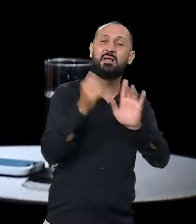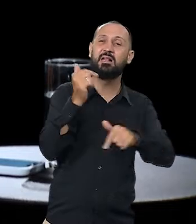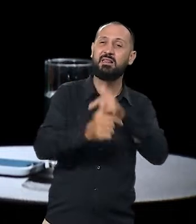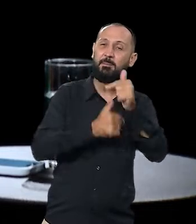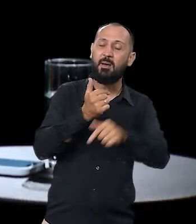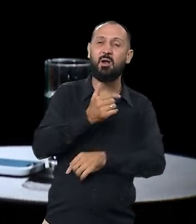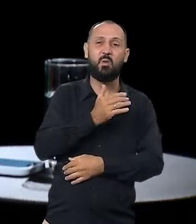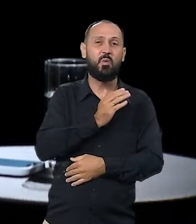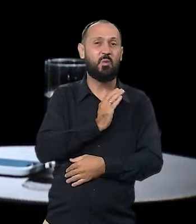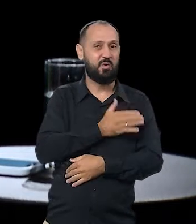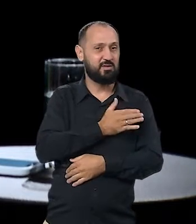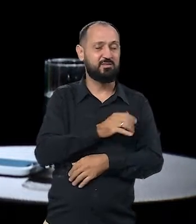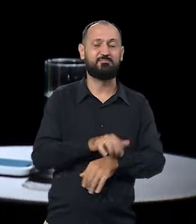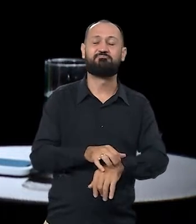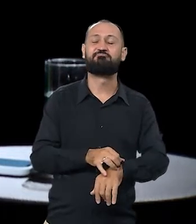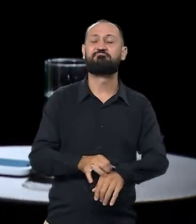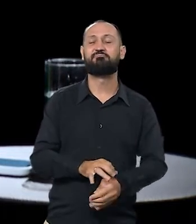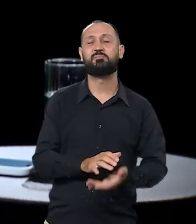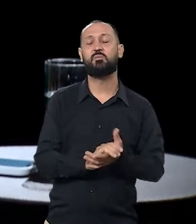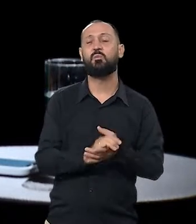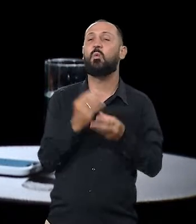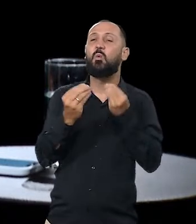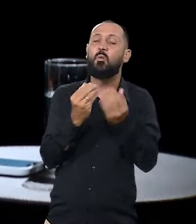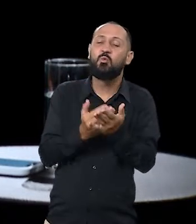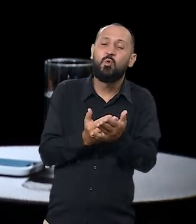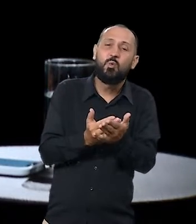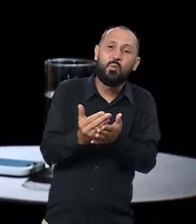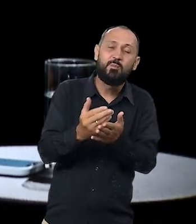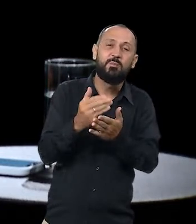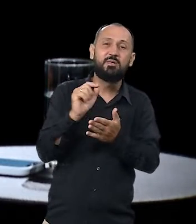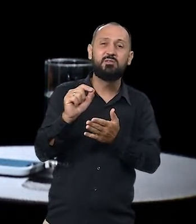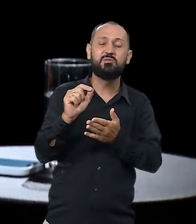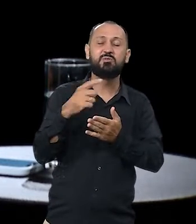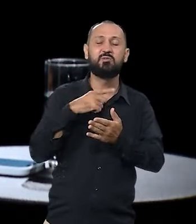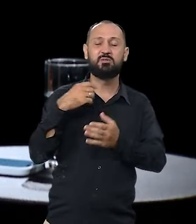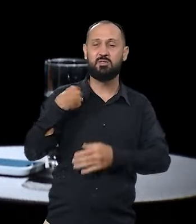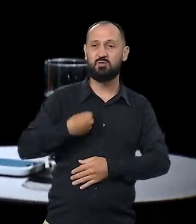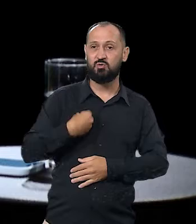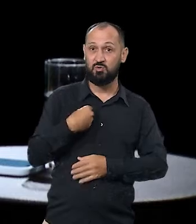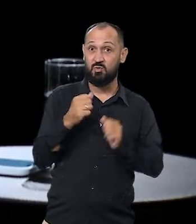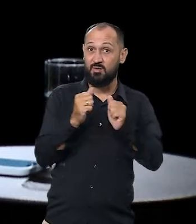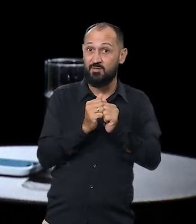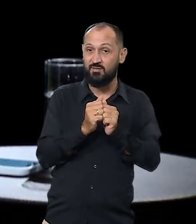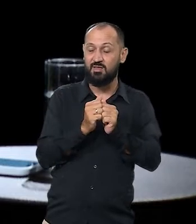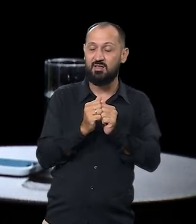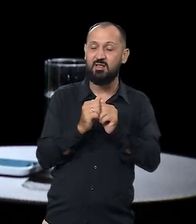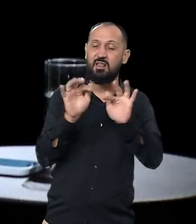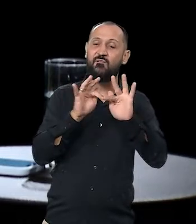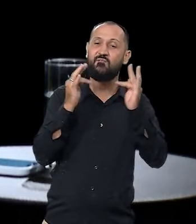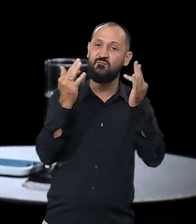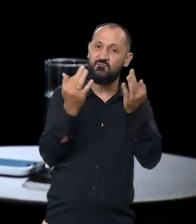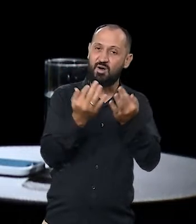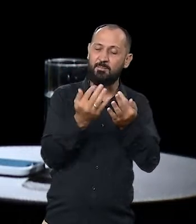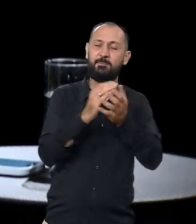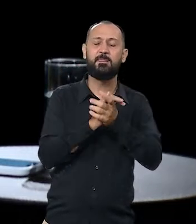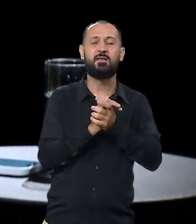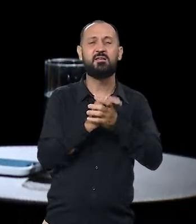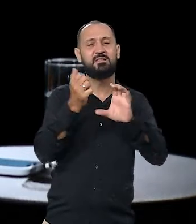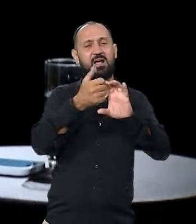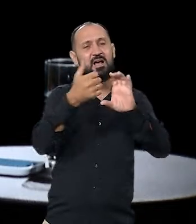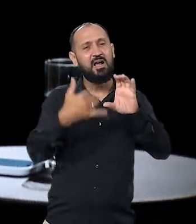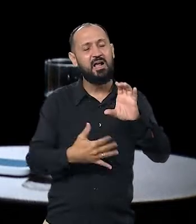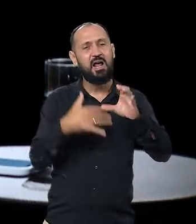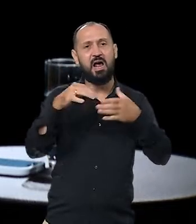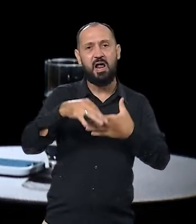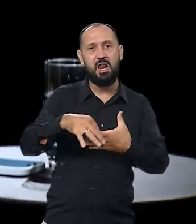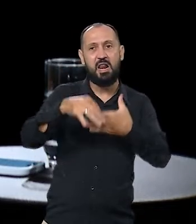aquele trabalho com coração. E como é que nasceu, assim, dentro dessa sua dinâmica familiar, por exemplo, aspectos